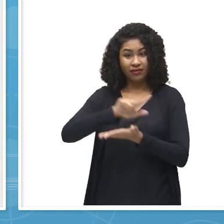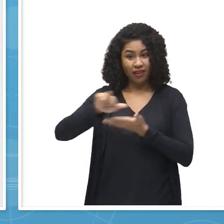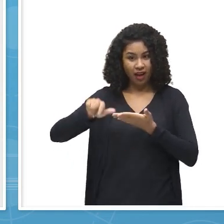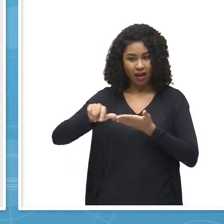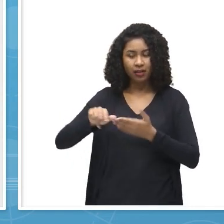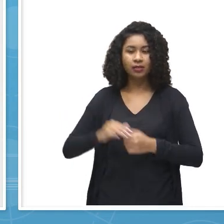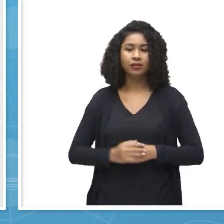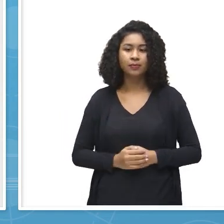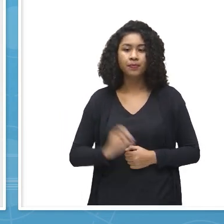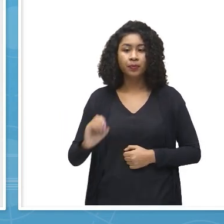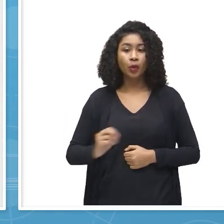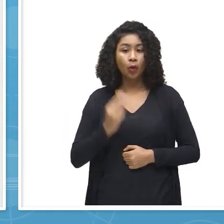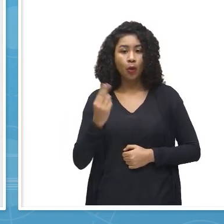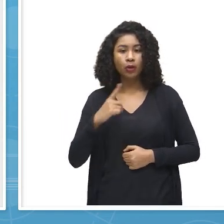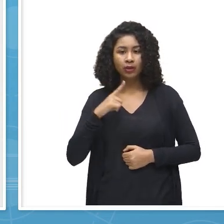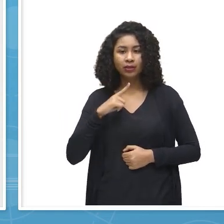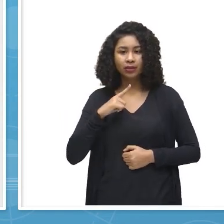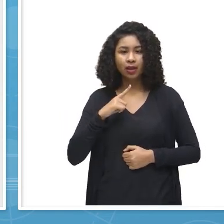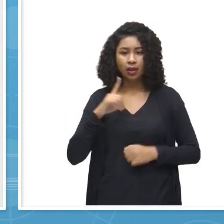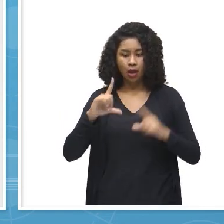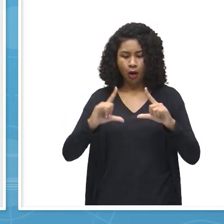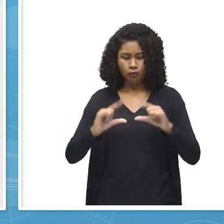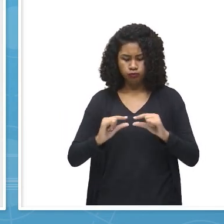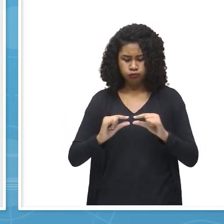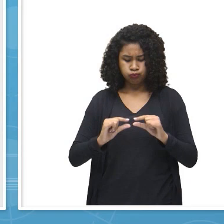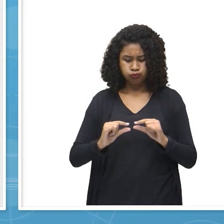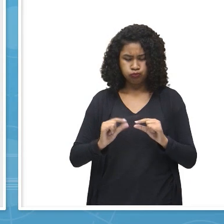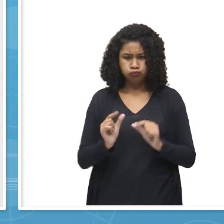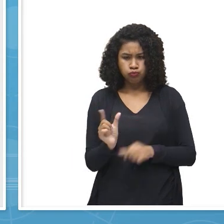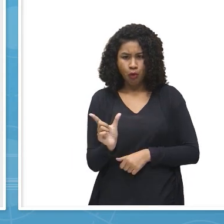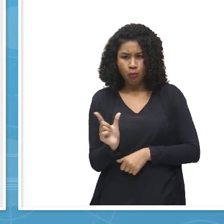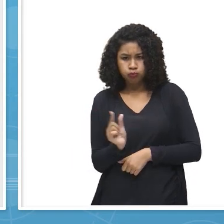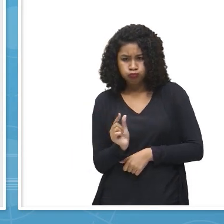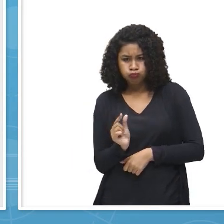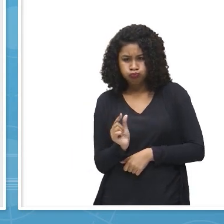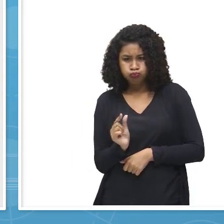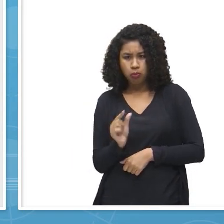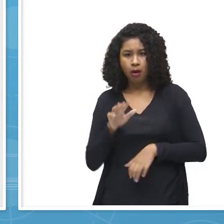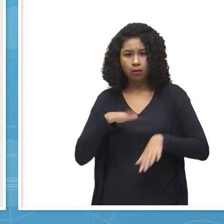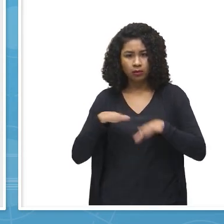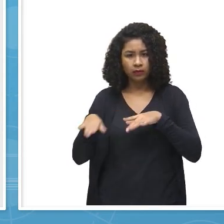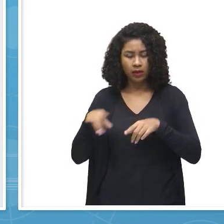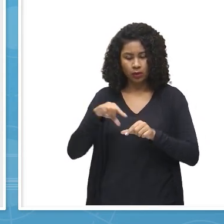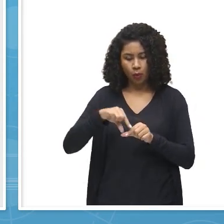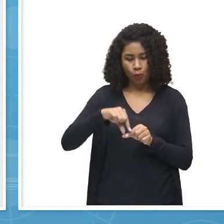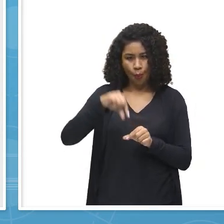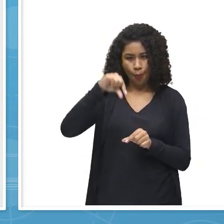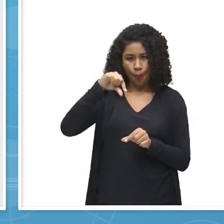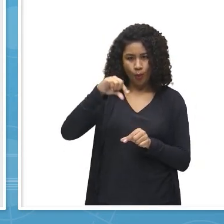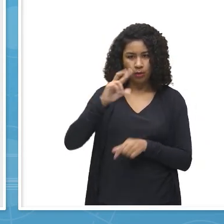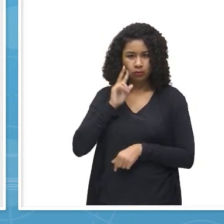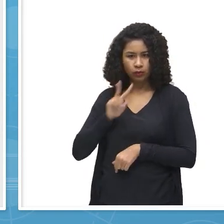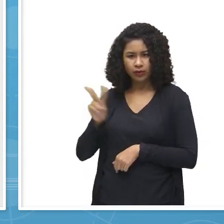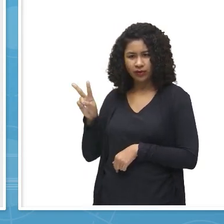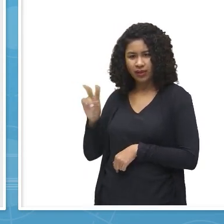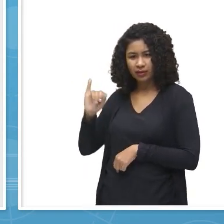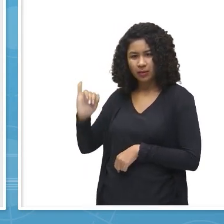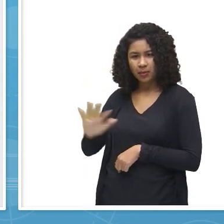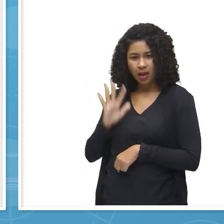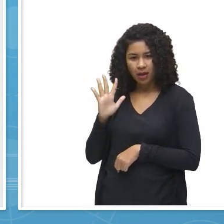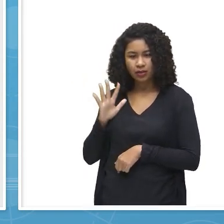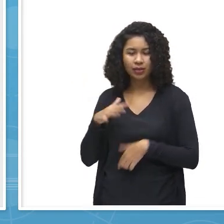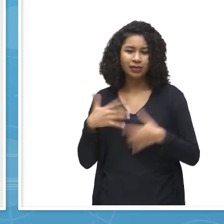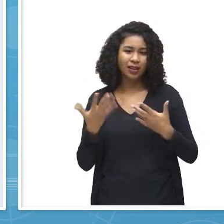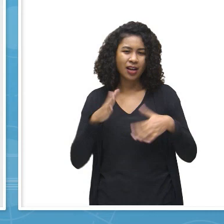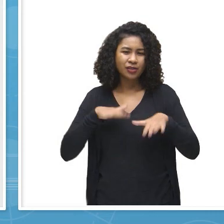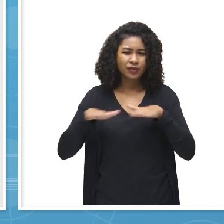pseudoestratificado, que é quando tem um formato alongado e o núcleo eles não está assim direitinho como nessa na imagem, então a gente acha